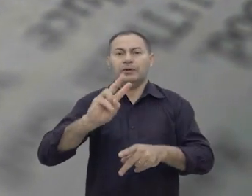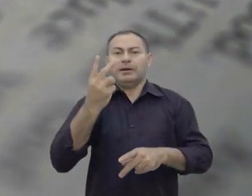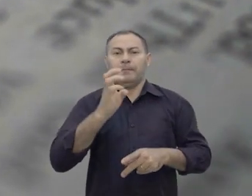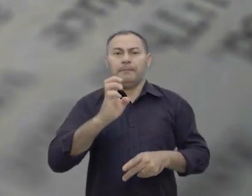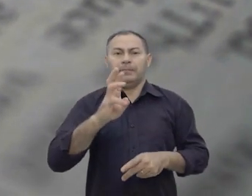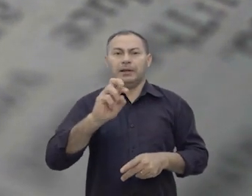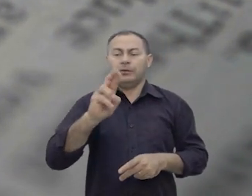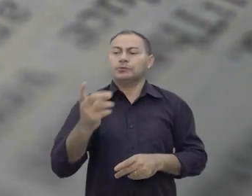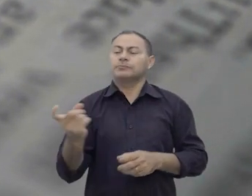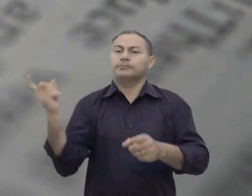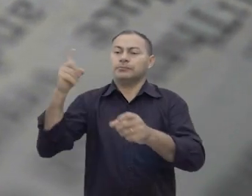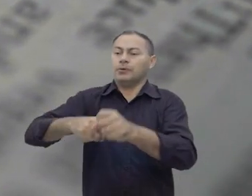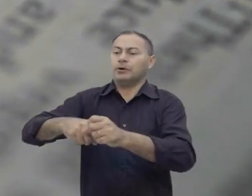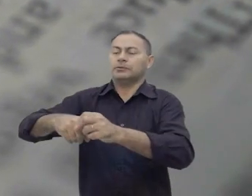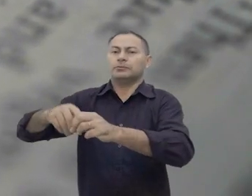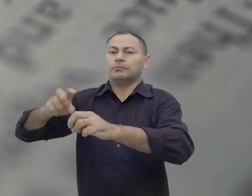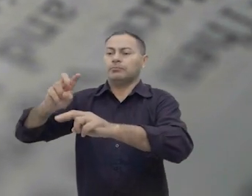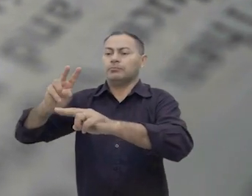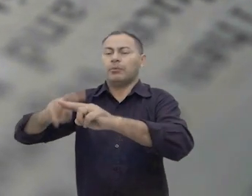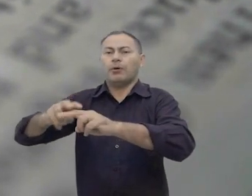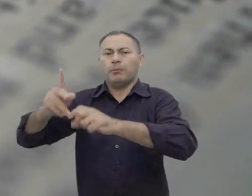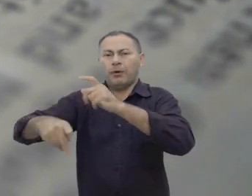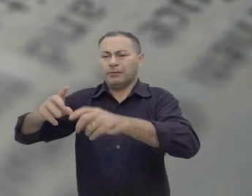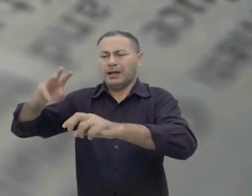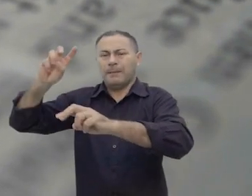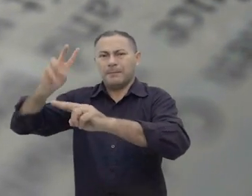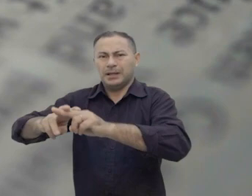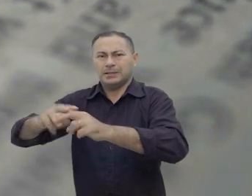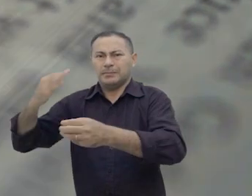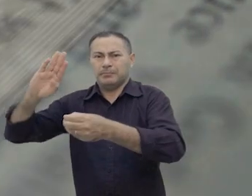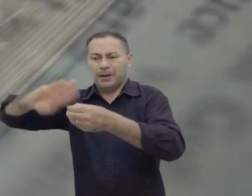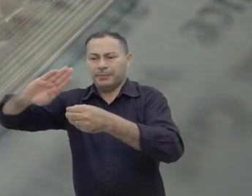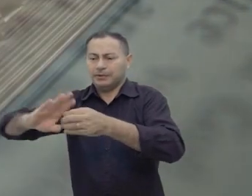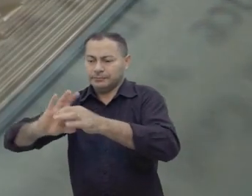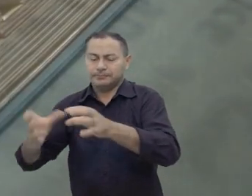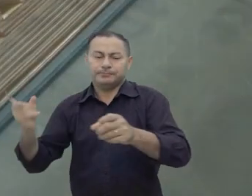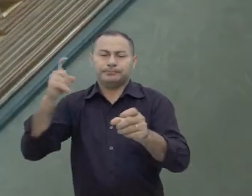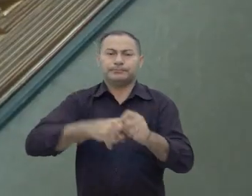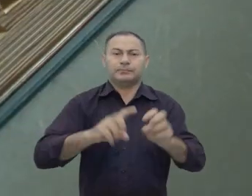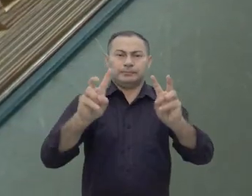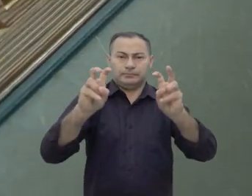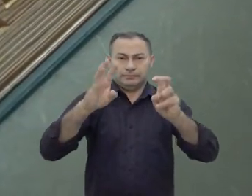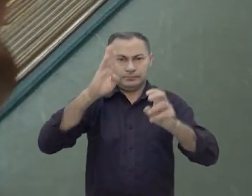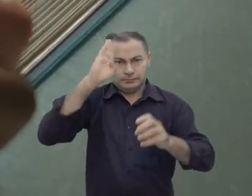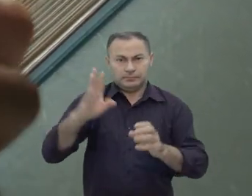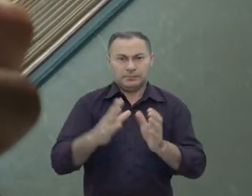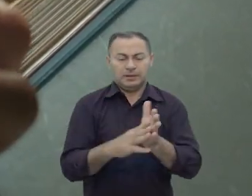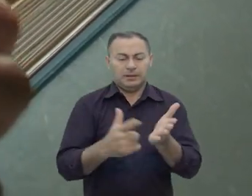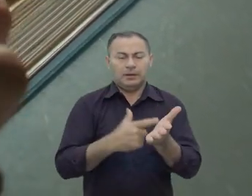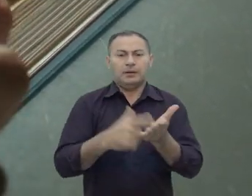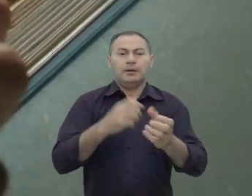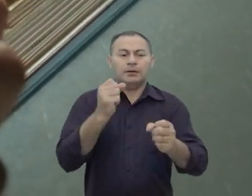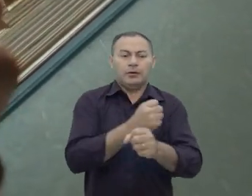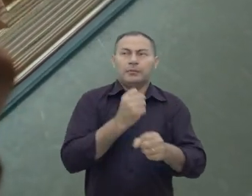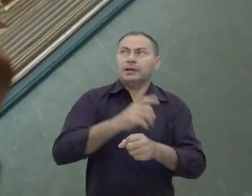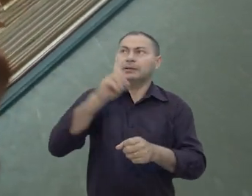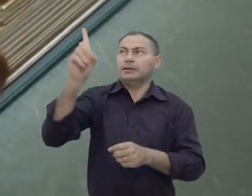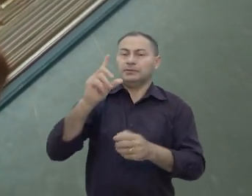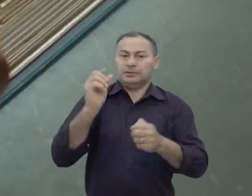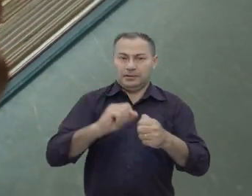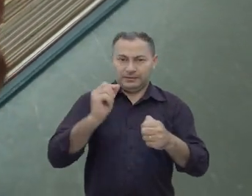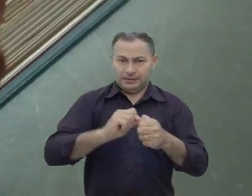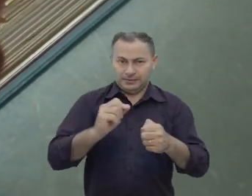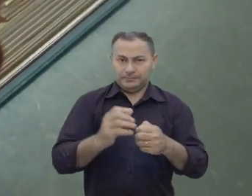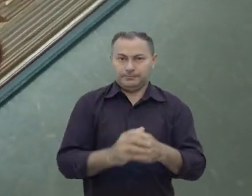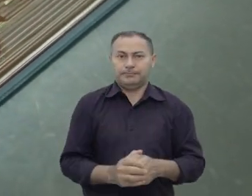dos hebreus, o retorno do cativeiro babilônico. Eles também são semelhantes porque o tema central dos dois livros é a obra que